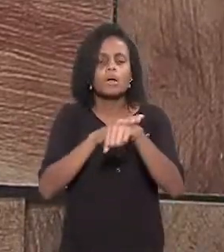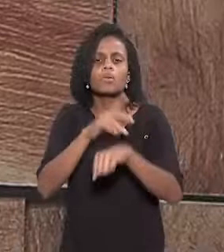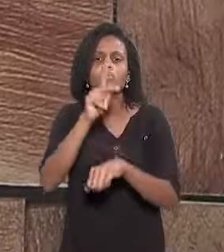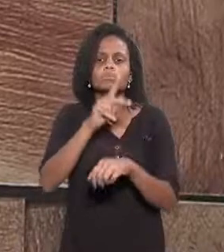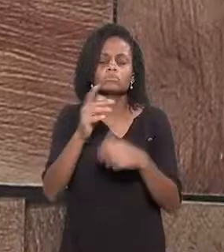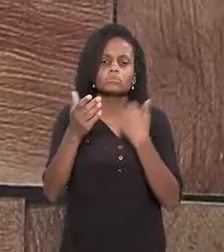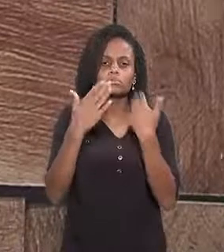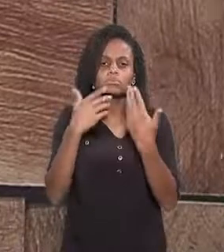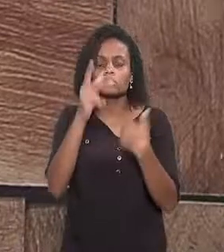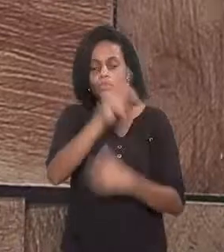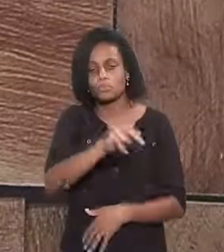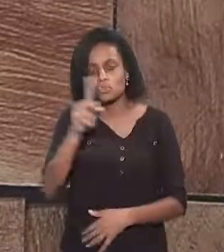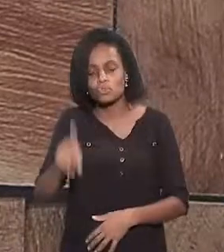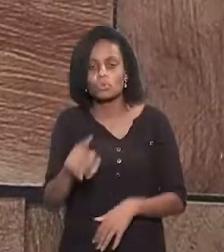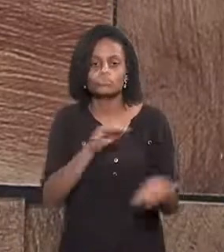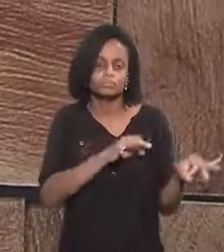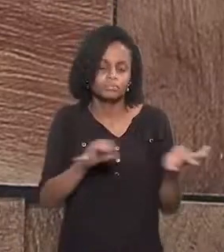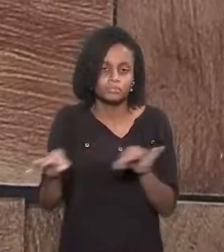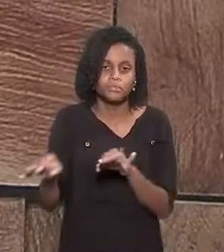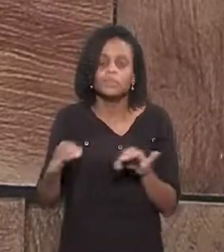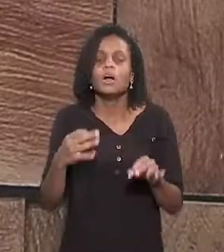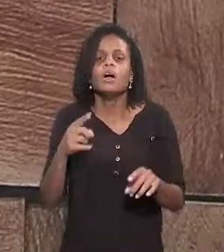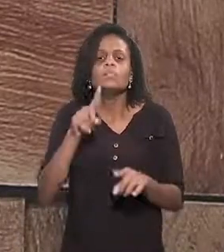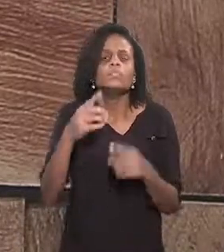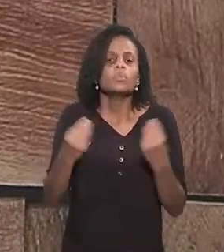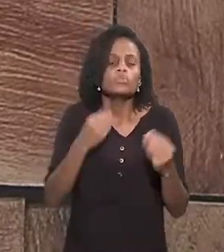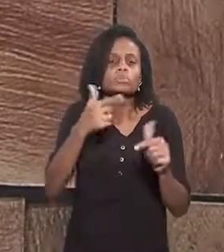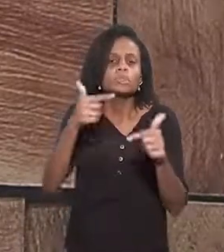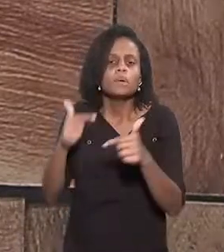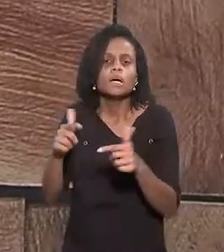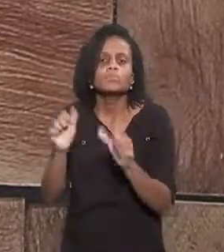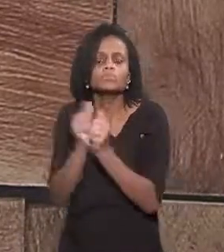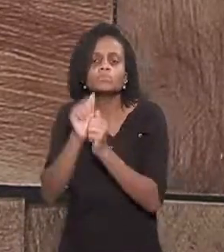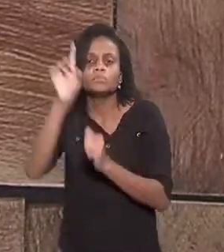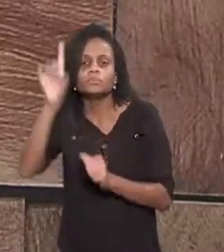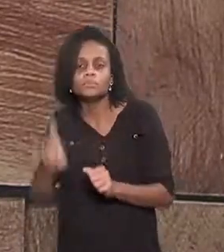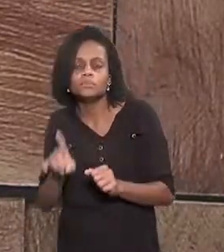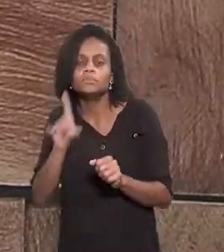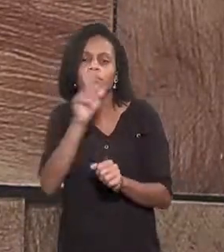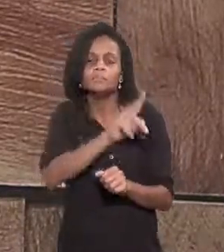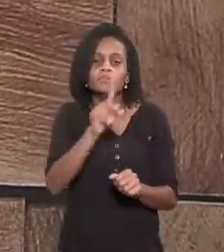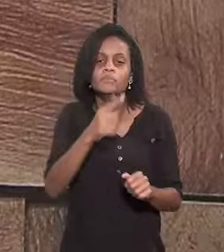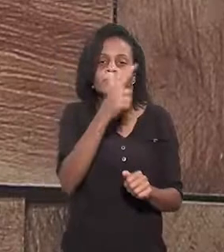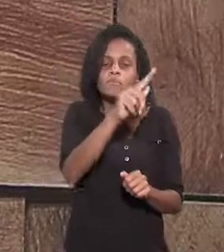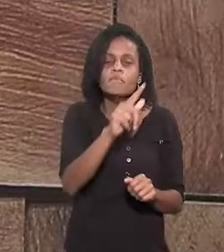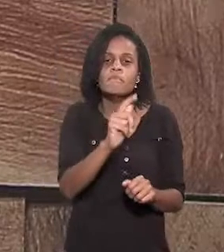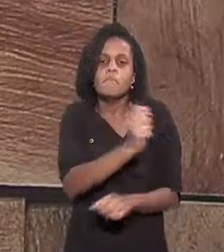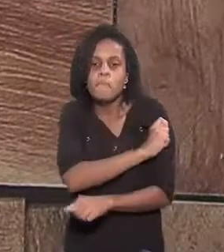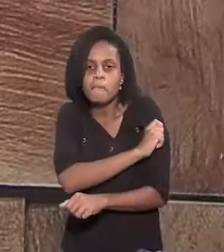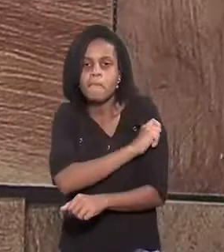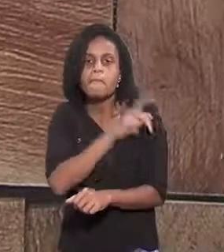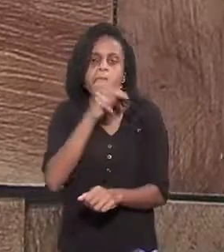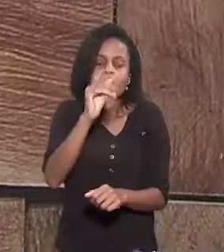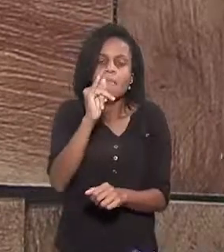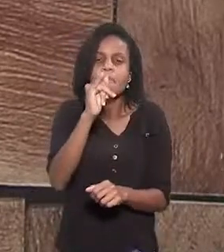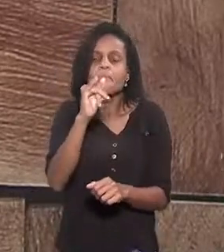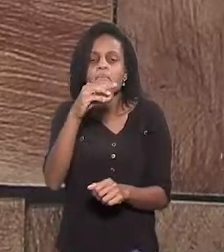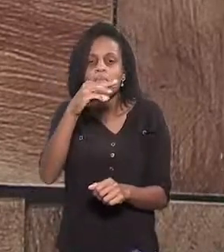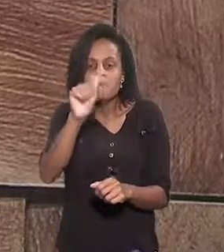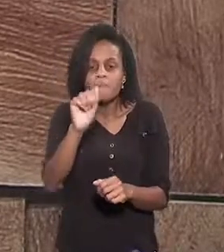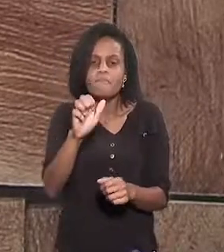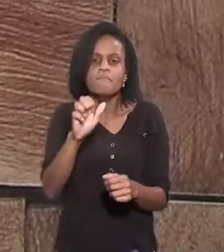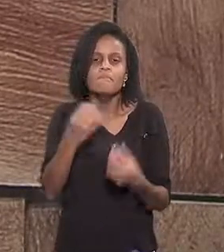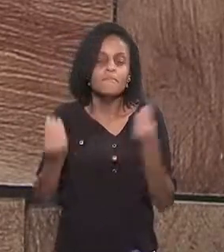com o professor no dia a dia, qual é a situação que ele está vivendo, com o diretor, com os professores, alunos, com os pais,